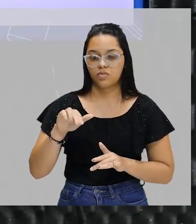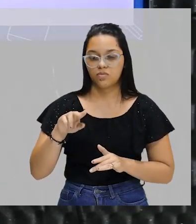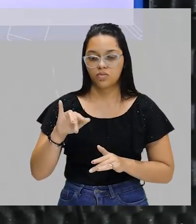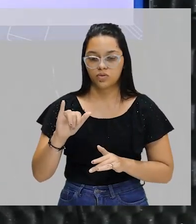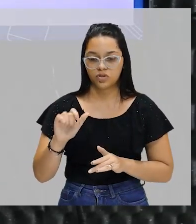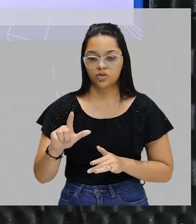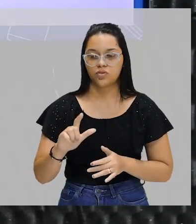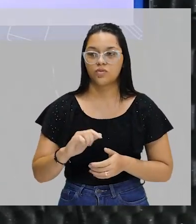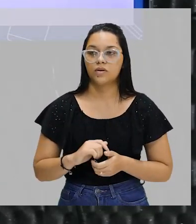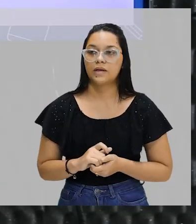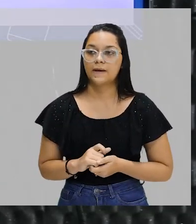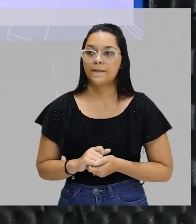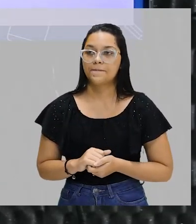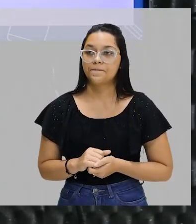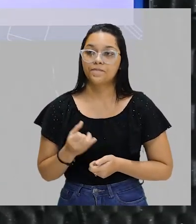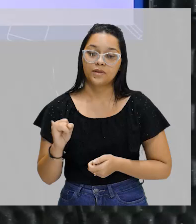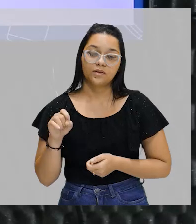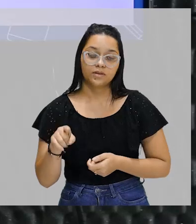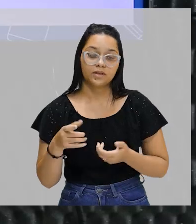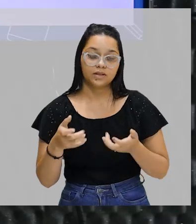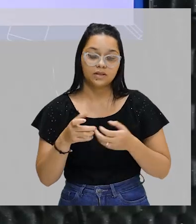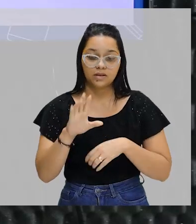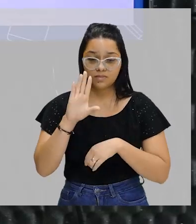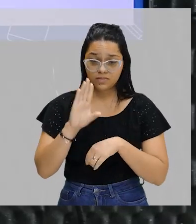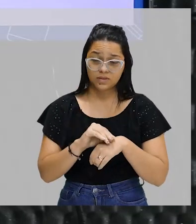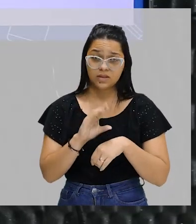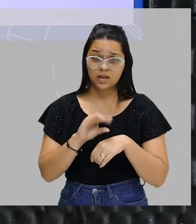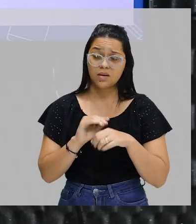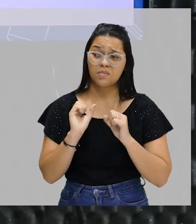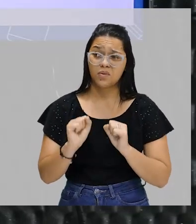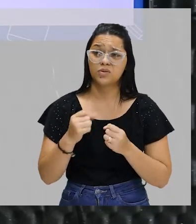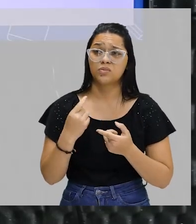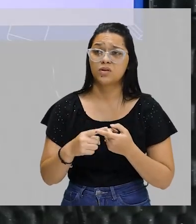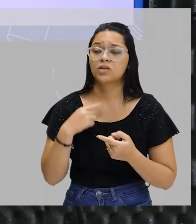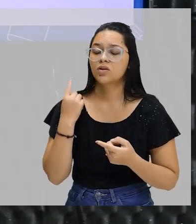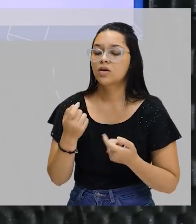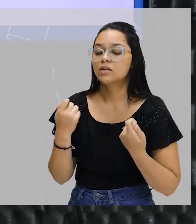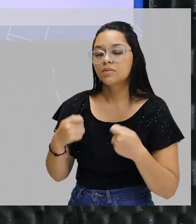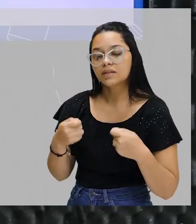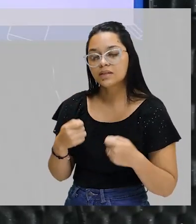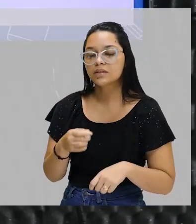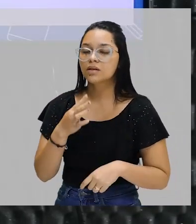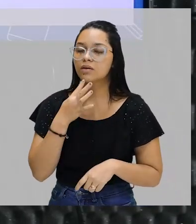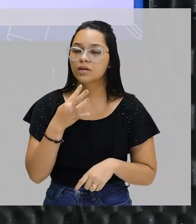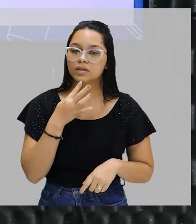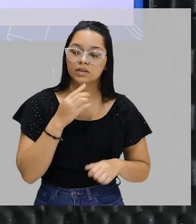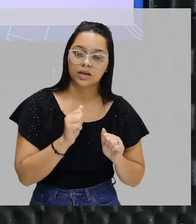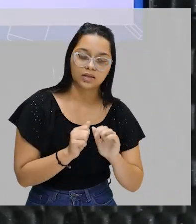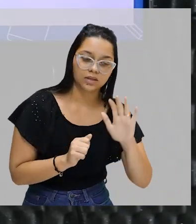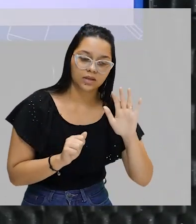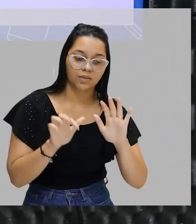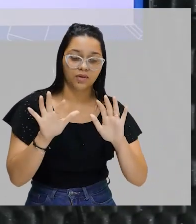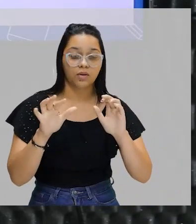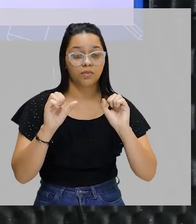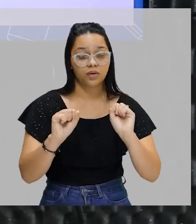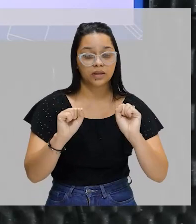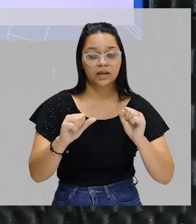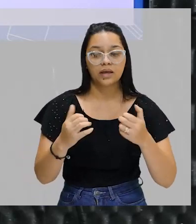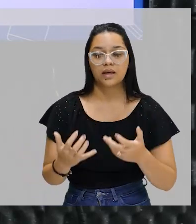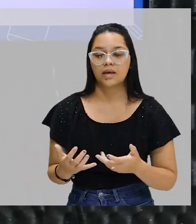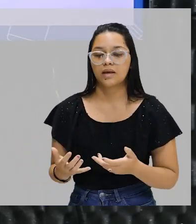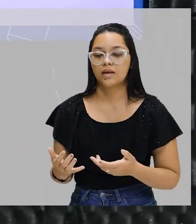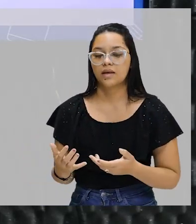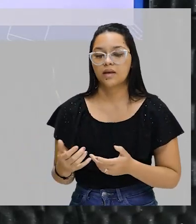Então, se você quiser printar, printa a tela, porque a gente precisa conhecer essas ramificações para a gente